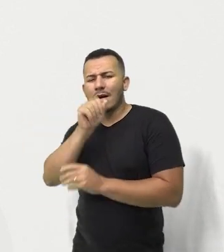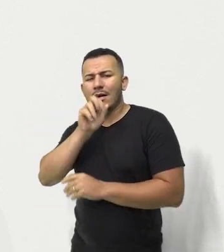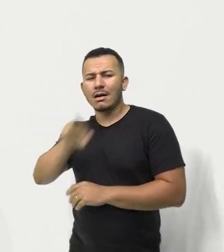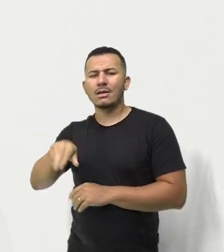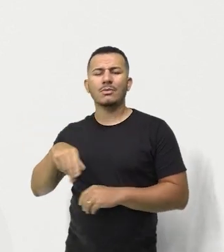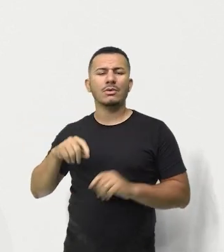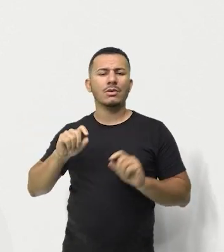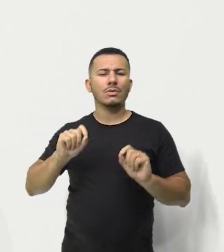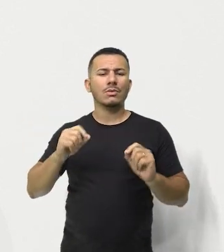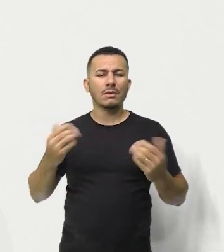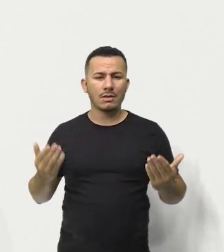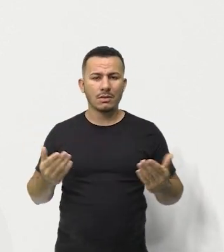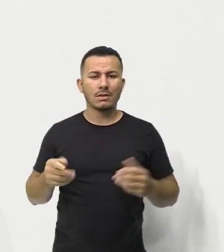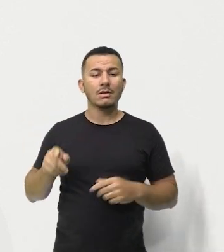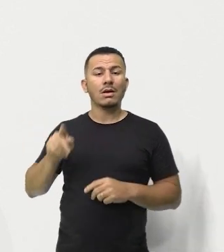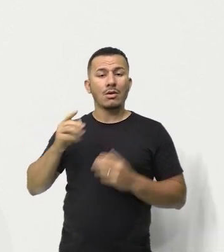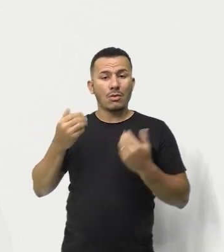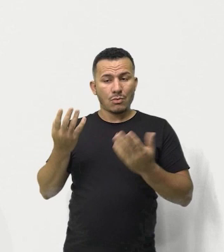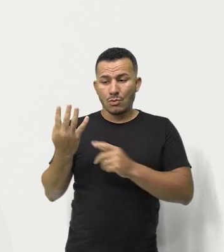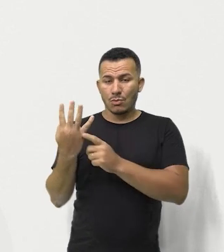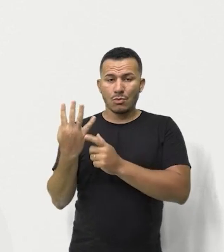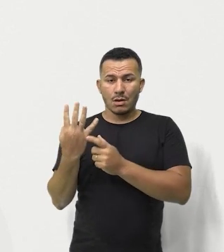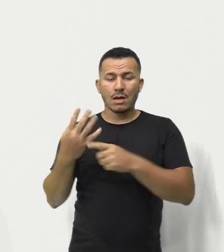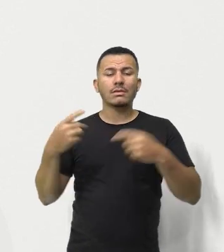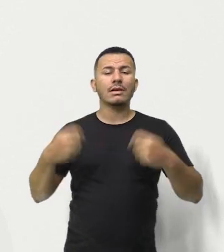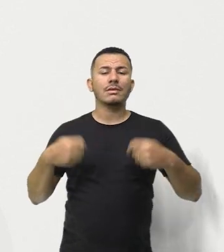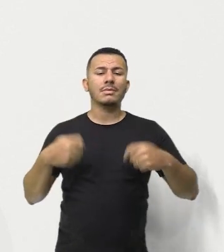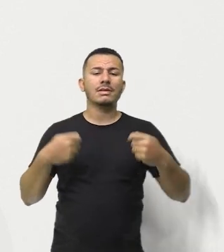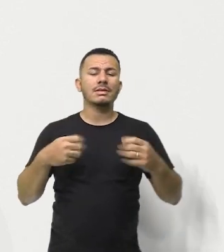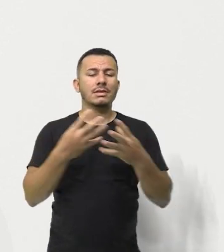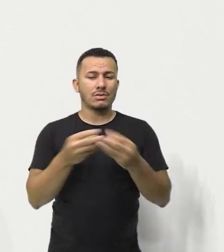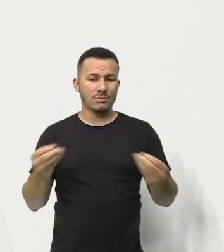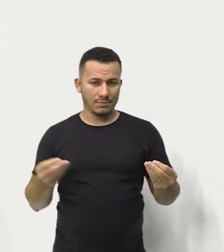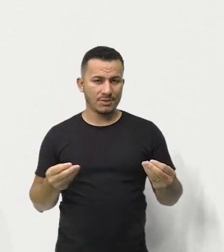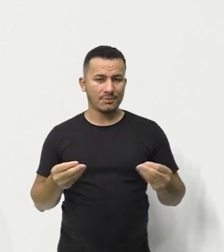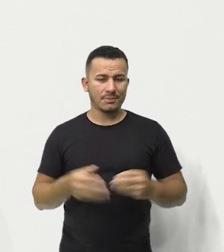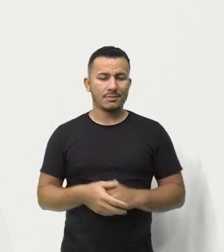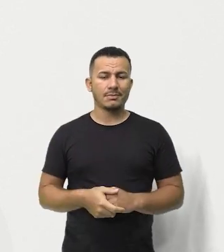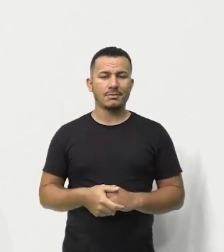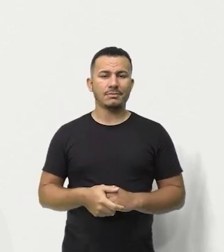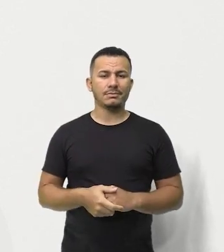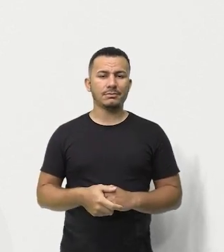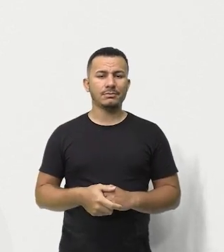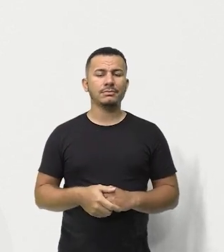Então, aqui, qual é o princípio otimizado? Olha, opa, vamos fazer com que esse 4